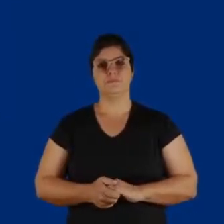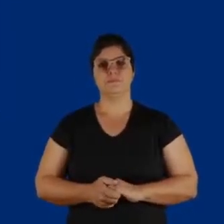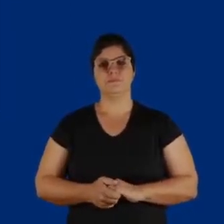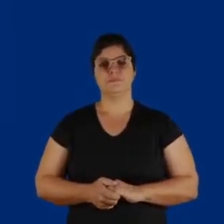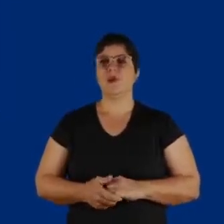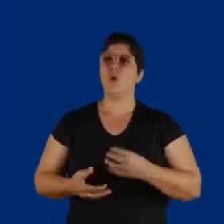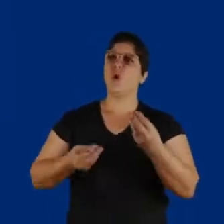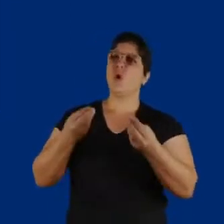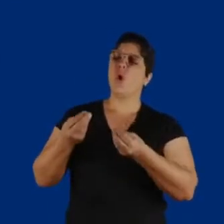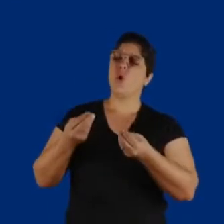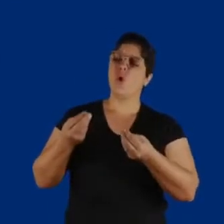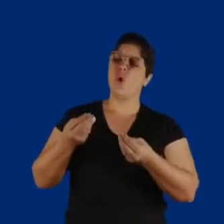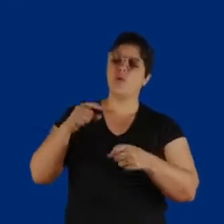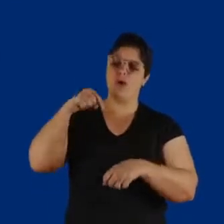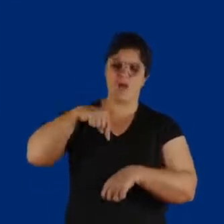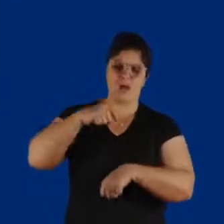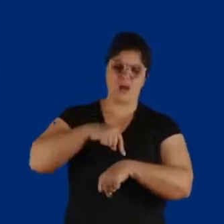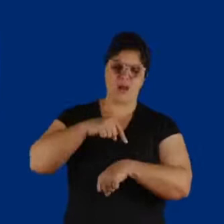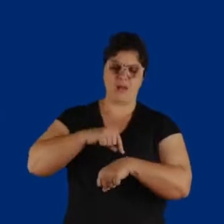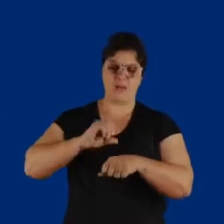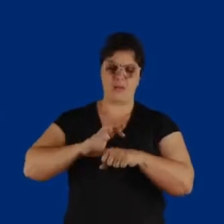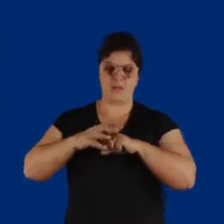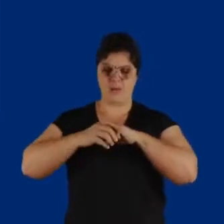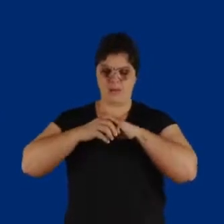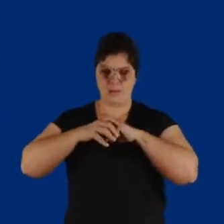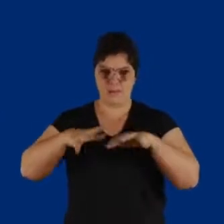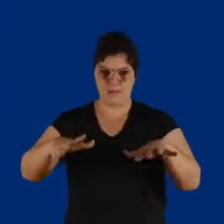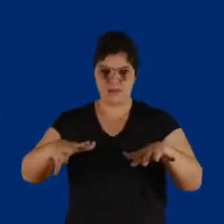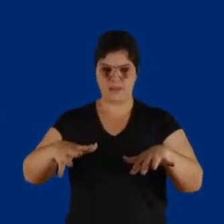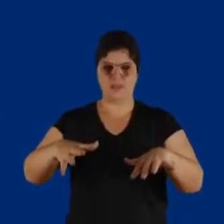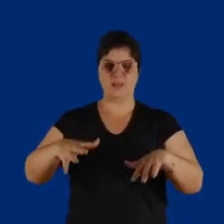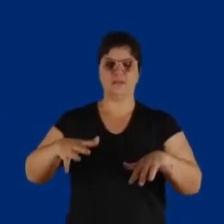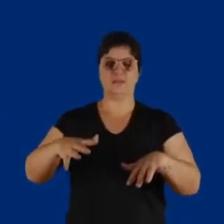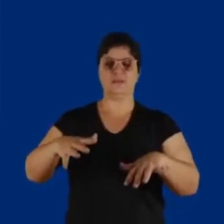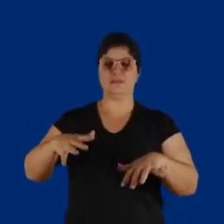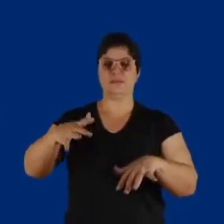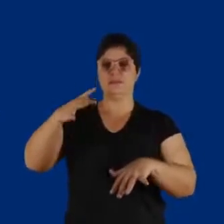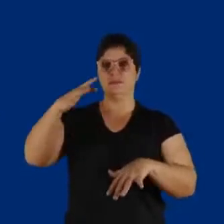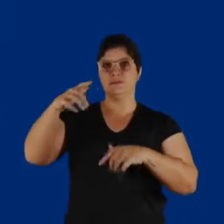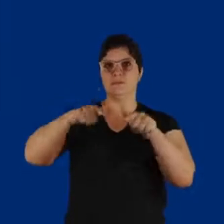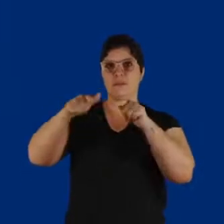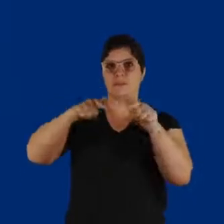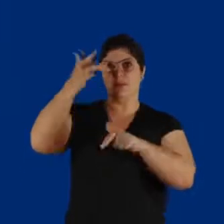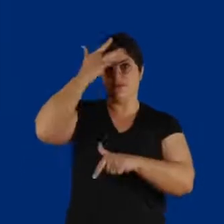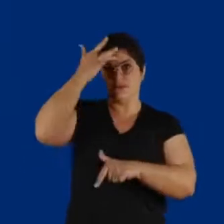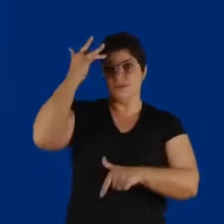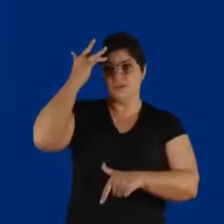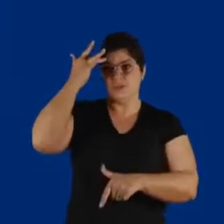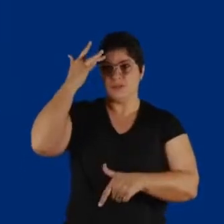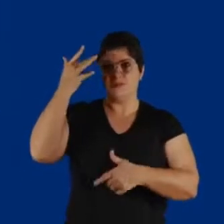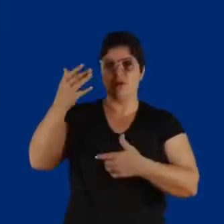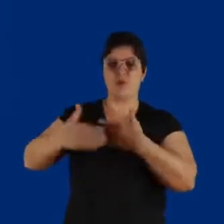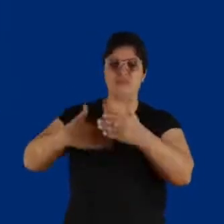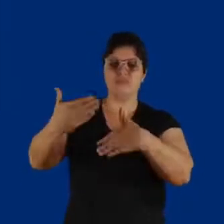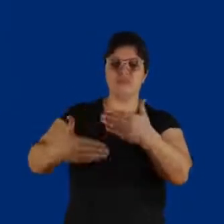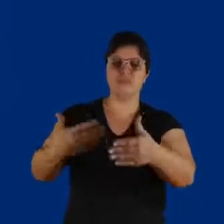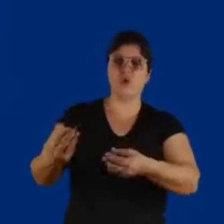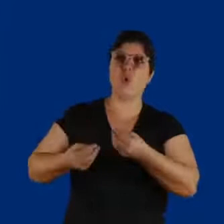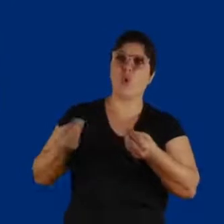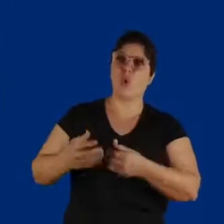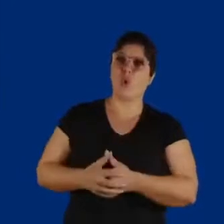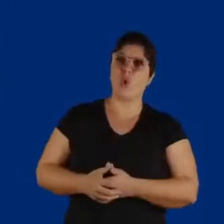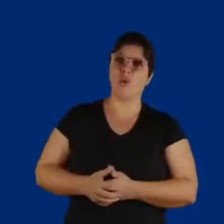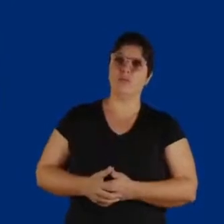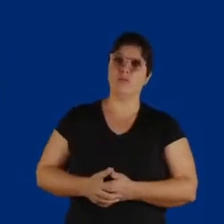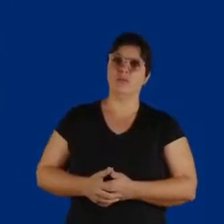Como a pandemia, com as iniciativas frente à saúde mental, estão sobrevivendo? Acho que a gente pode fazer um relato